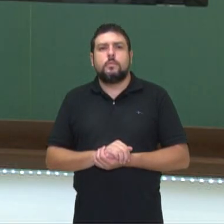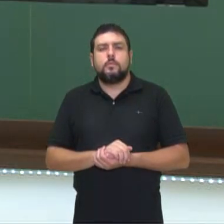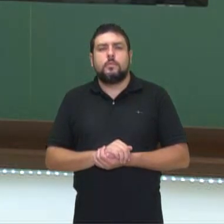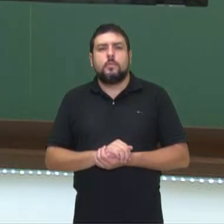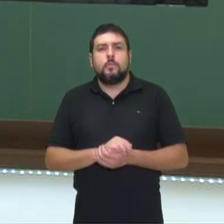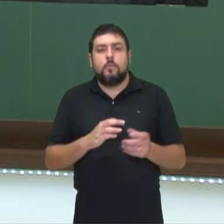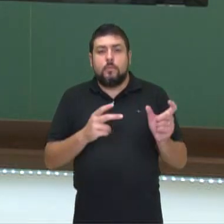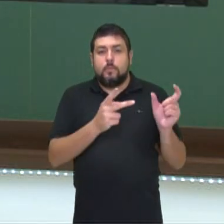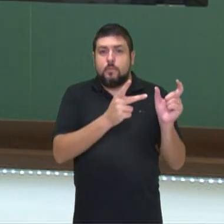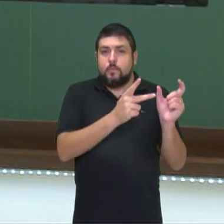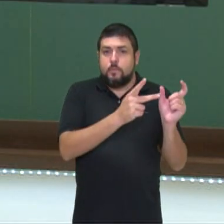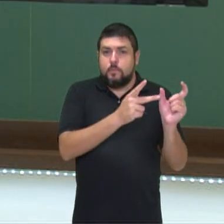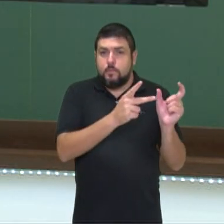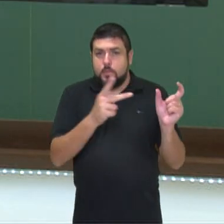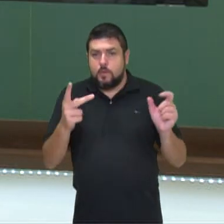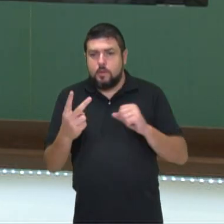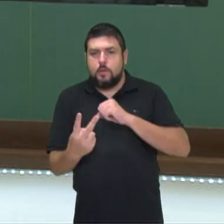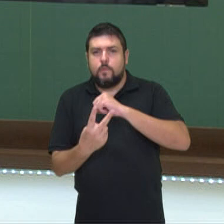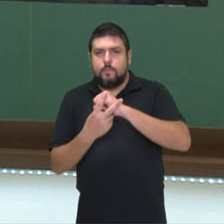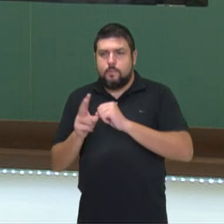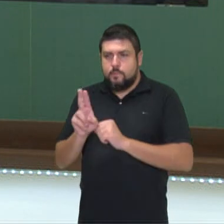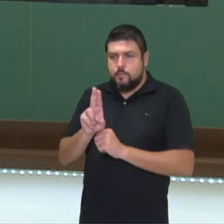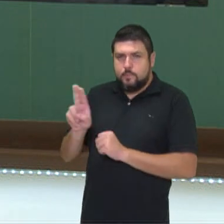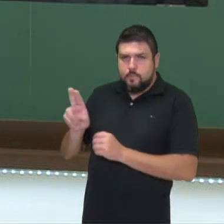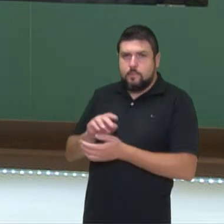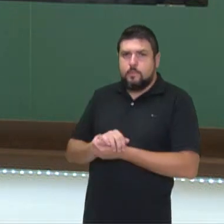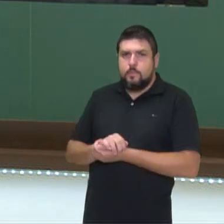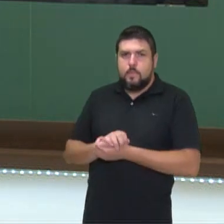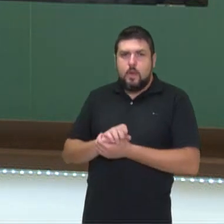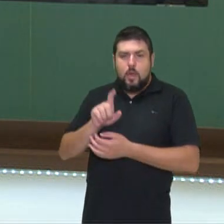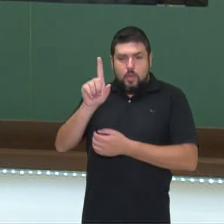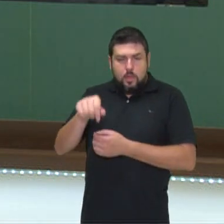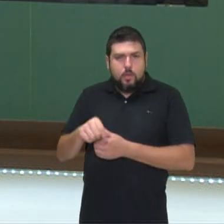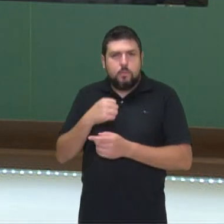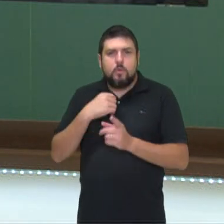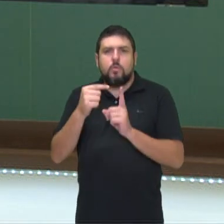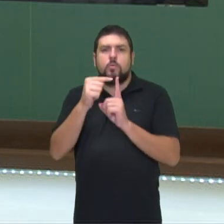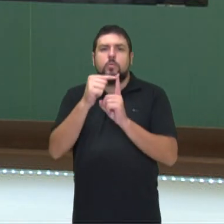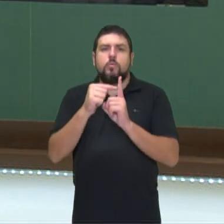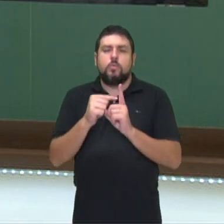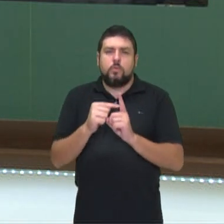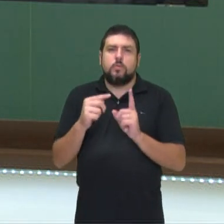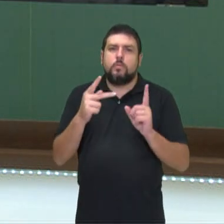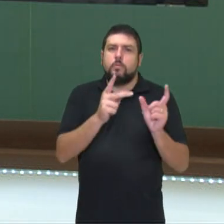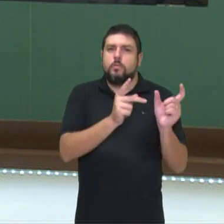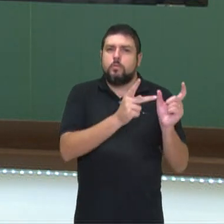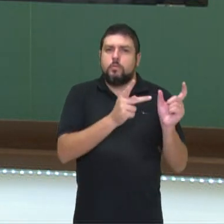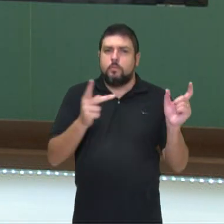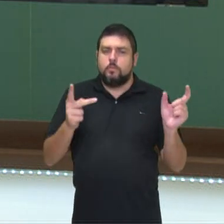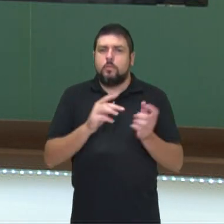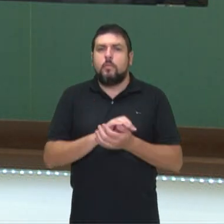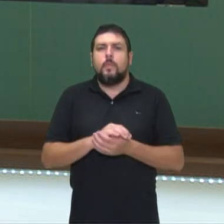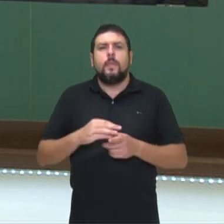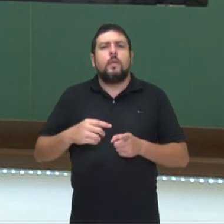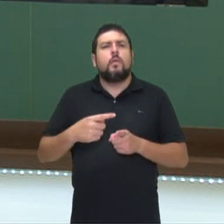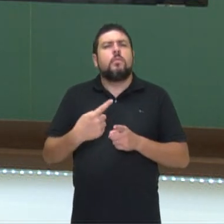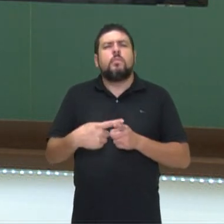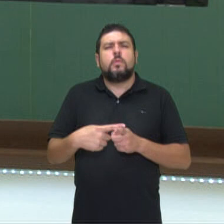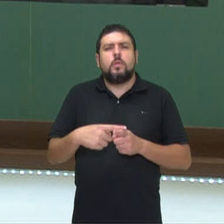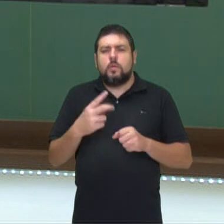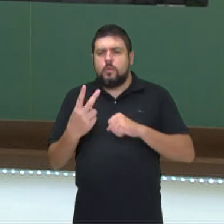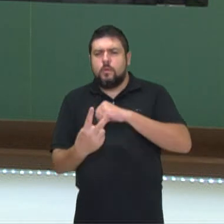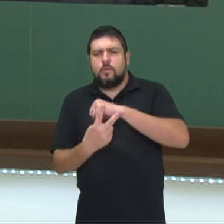Predicados verbonominais. Isso mesmo, é essa a nossa classificação desses 4 predicados. Por que eles são